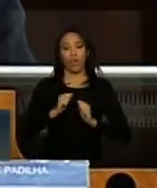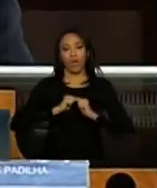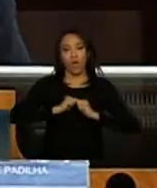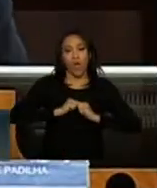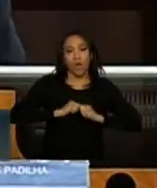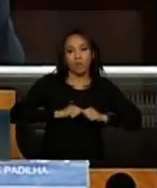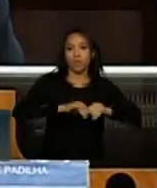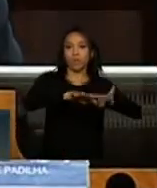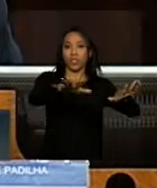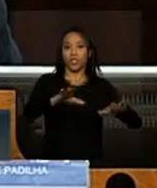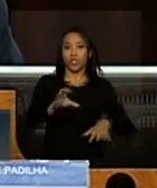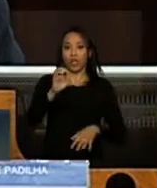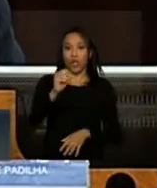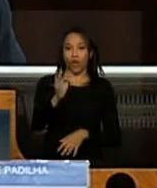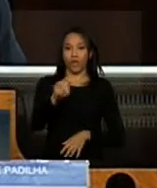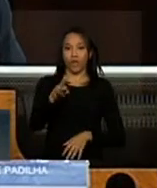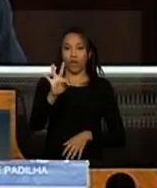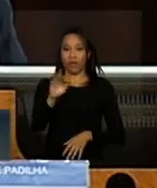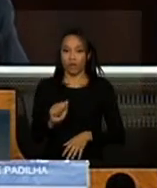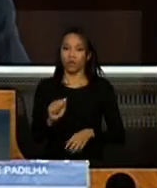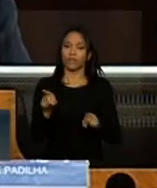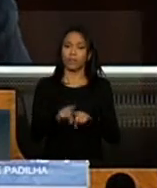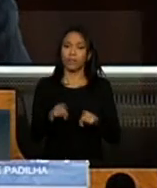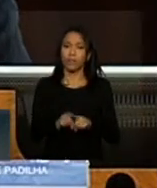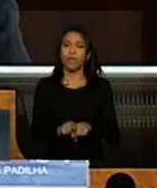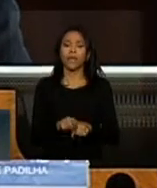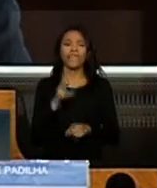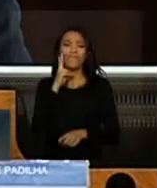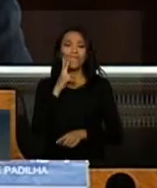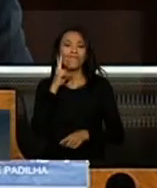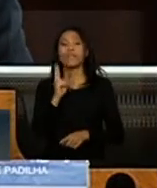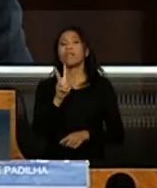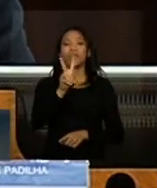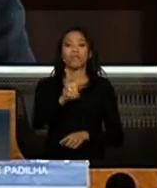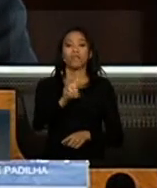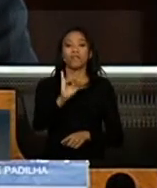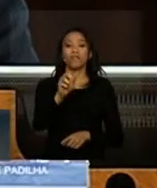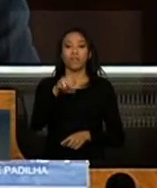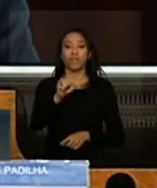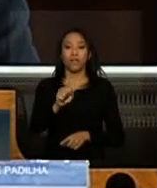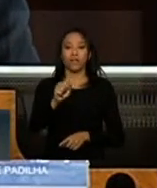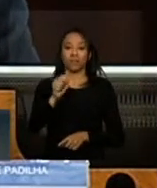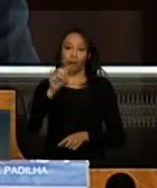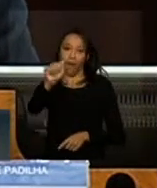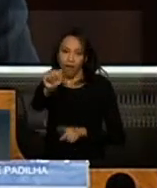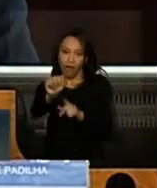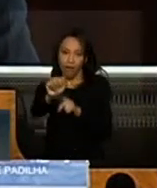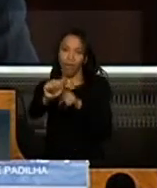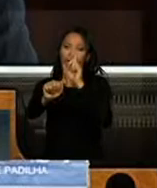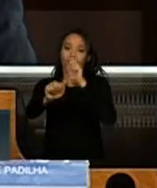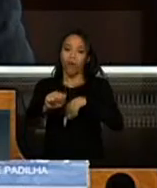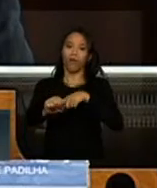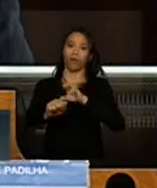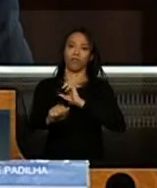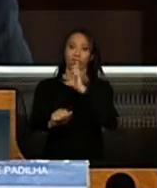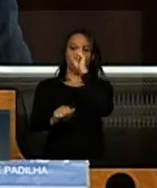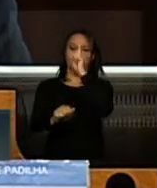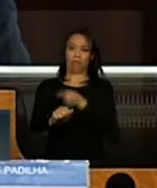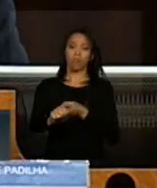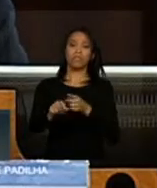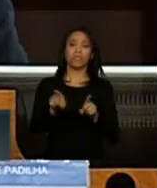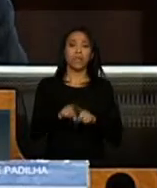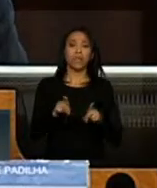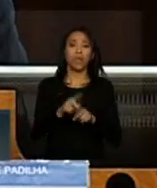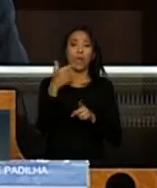oferta da suplementação da vitamina A, que é uma recomendação da Organização Mundial de Saúde, quanto da suplementação